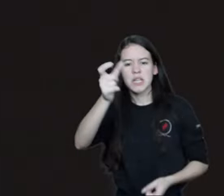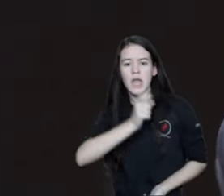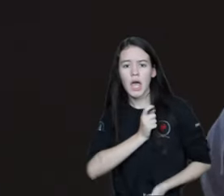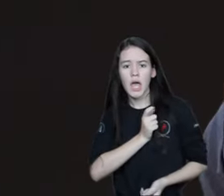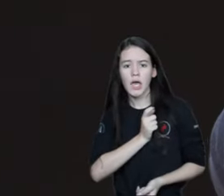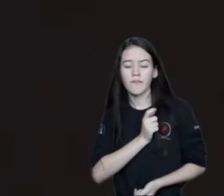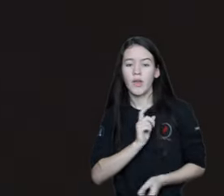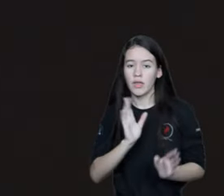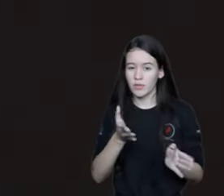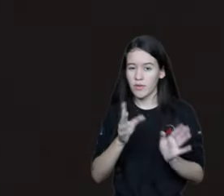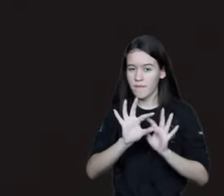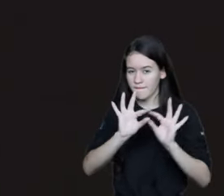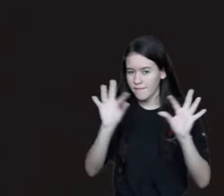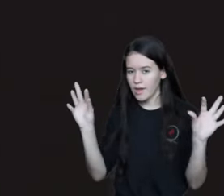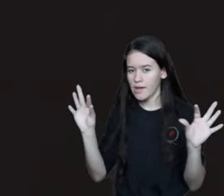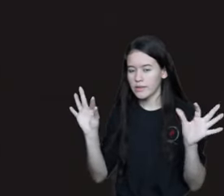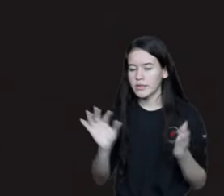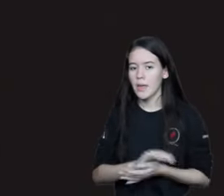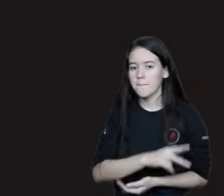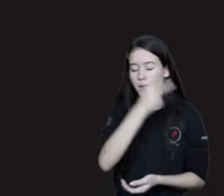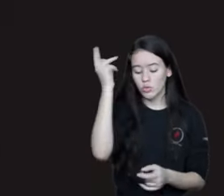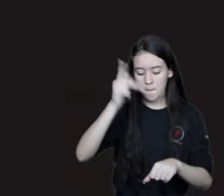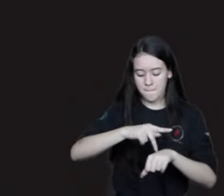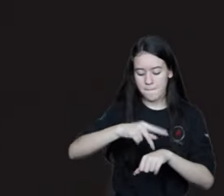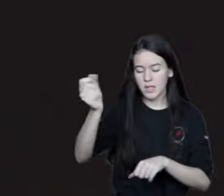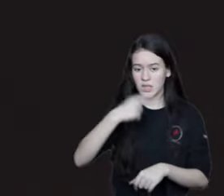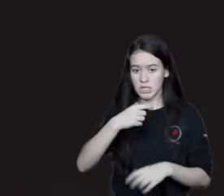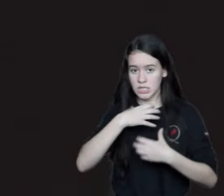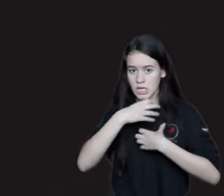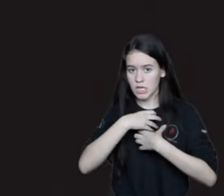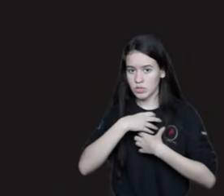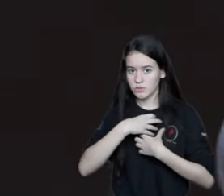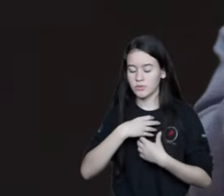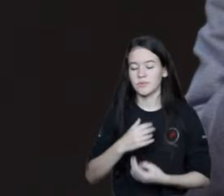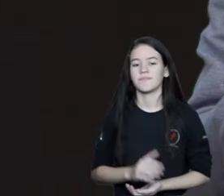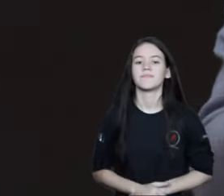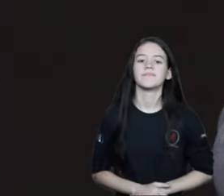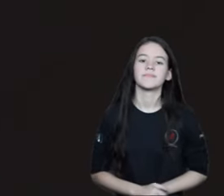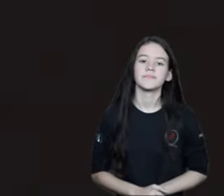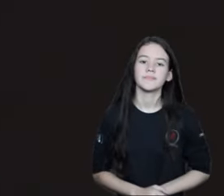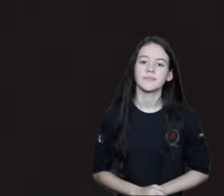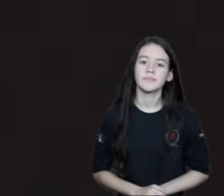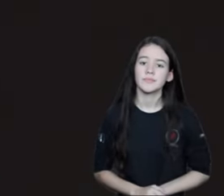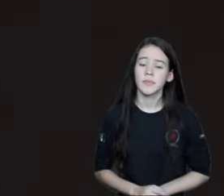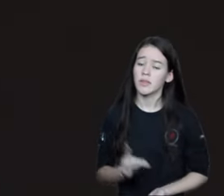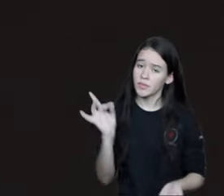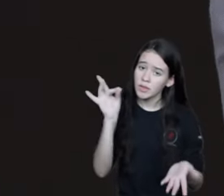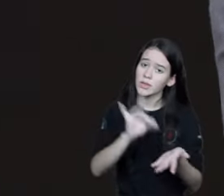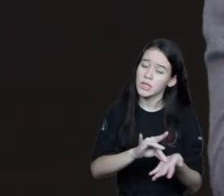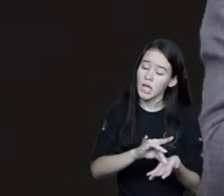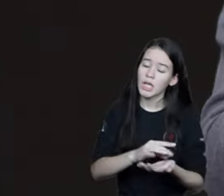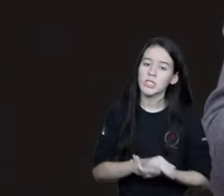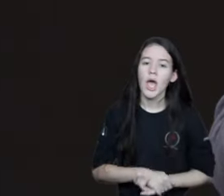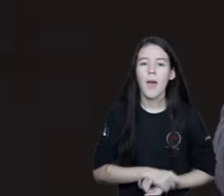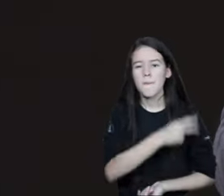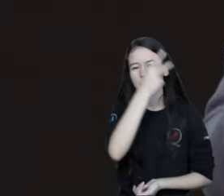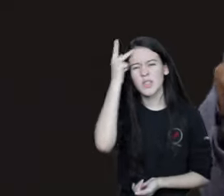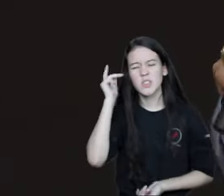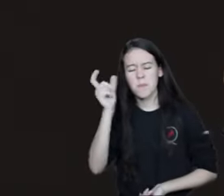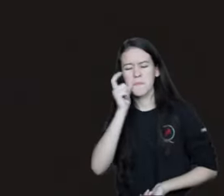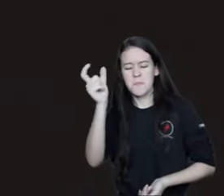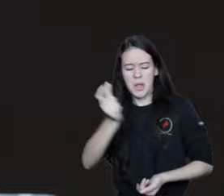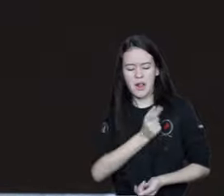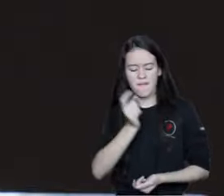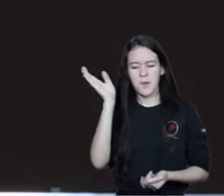ofendeu você já viu o ditado quem toma pedrada que sente nós quem lança pedra chama verdade o cara te ofendeu